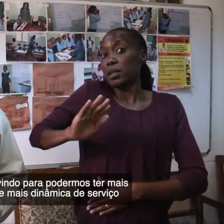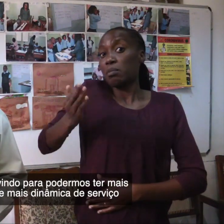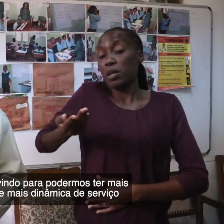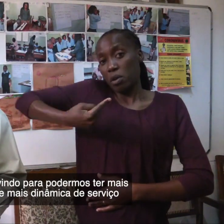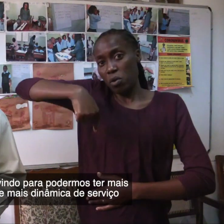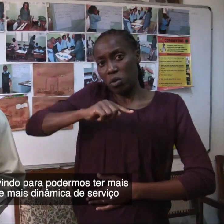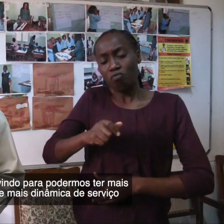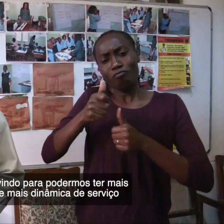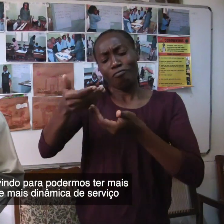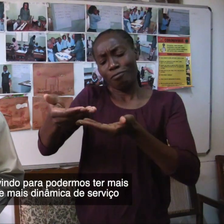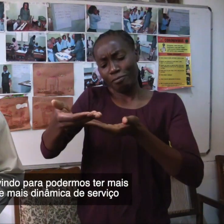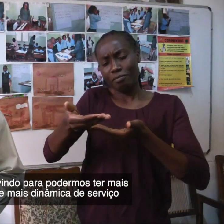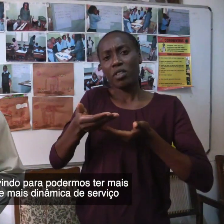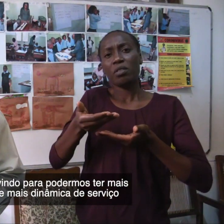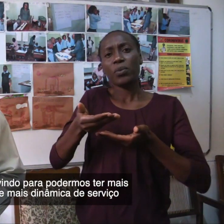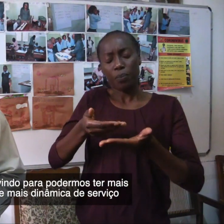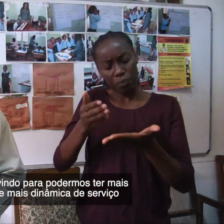bem-vindo o nosso livro,